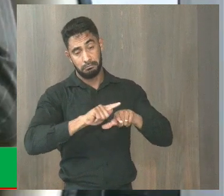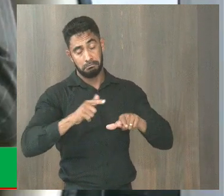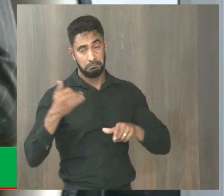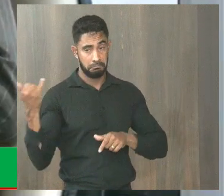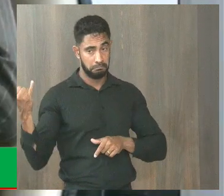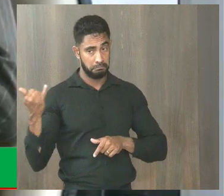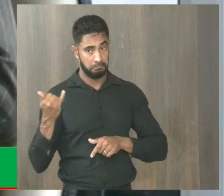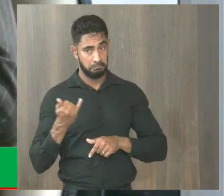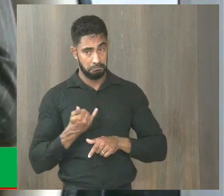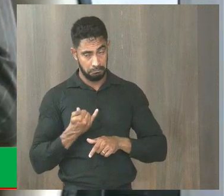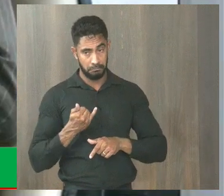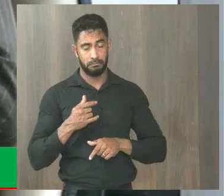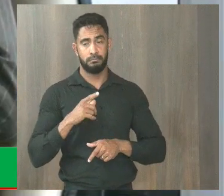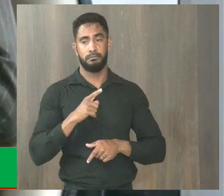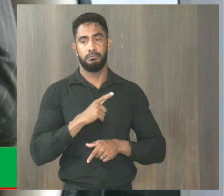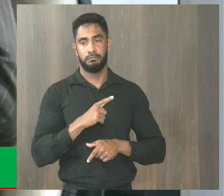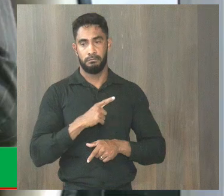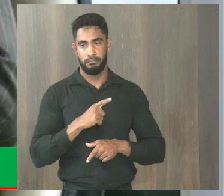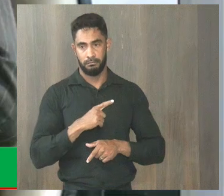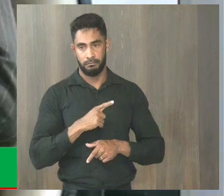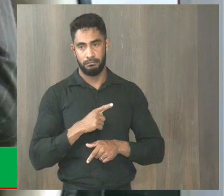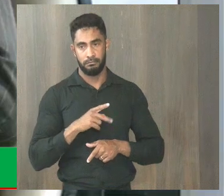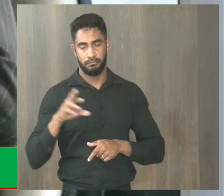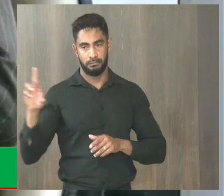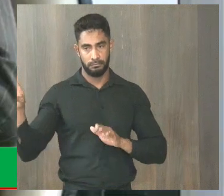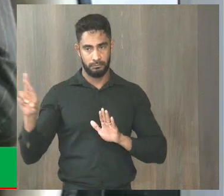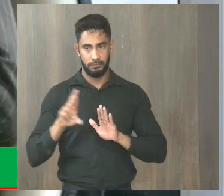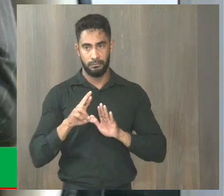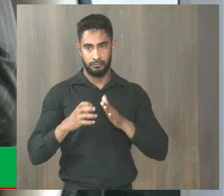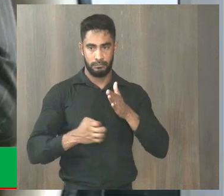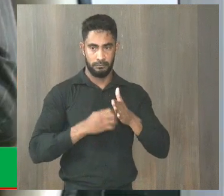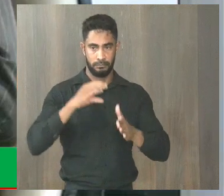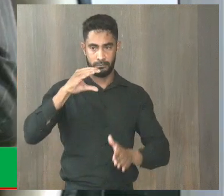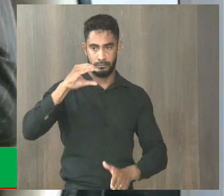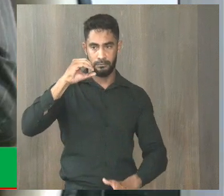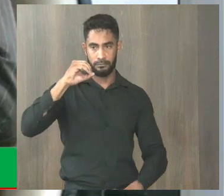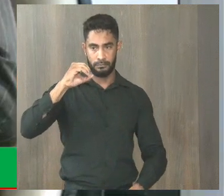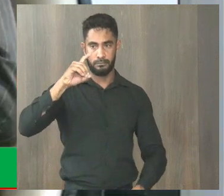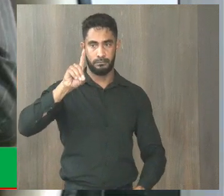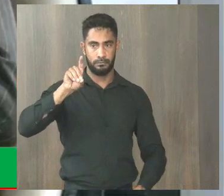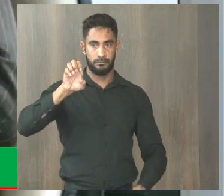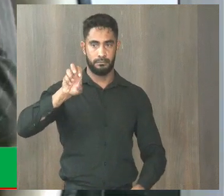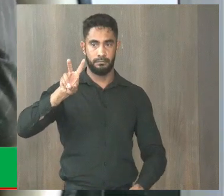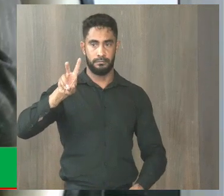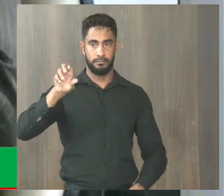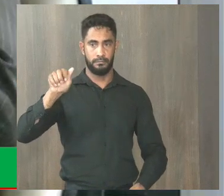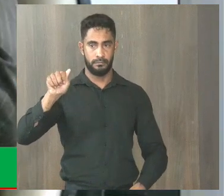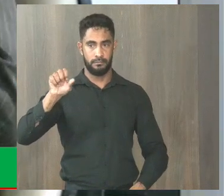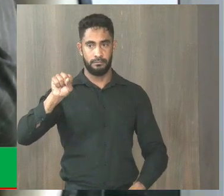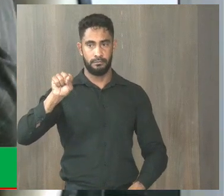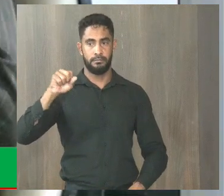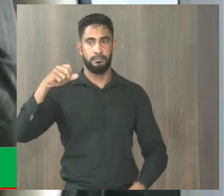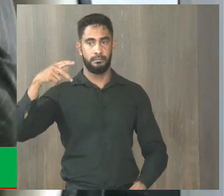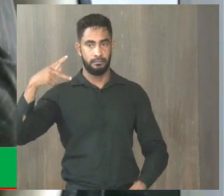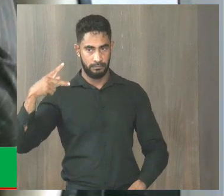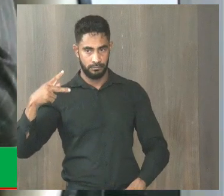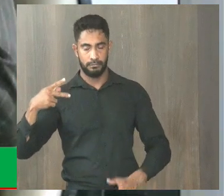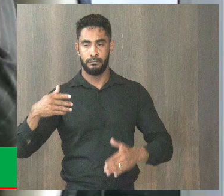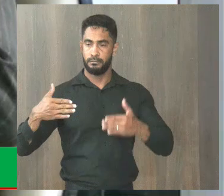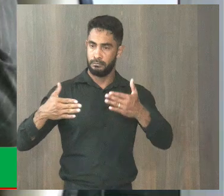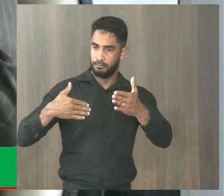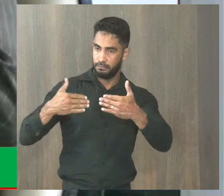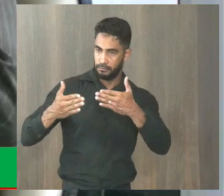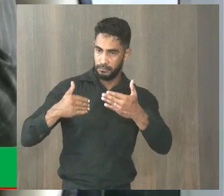que na época já existia aportado um recurso da Codevas que seria providenciado. Inclusive, foi debate nessa Câmara